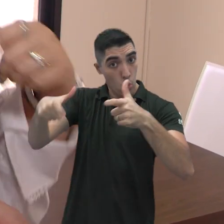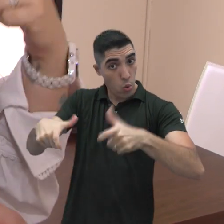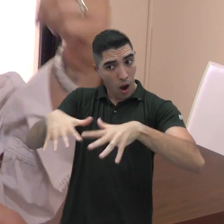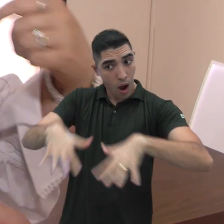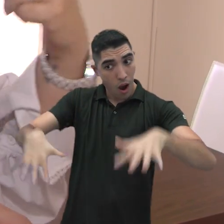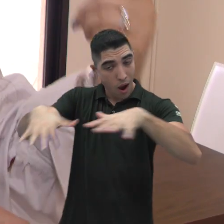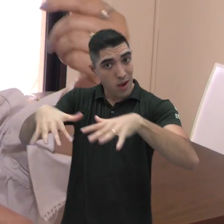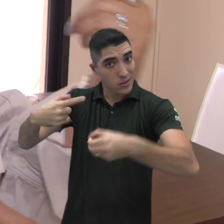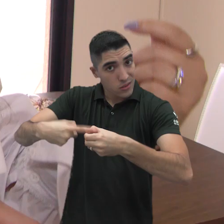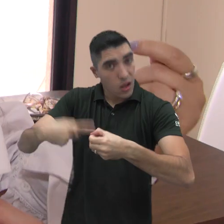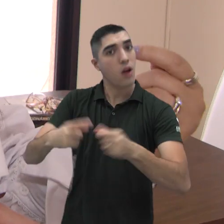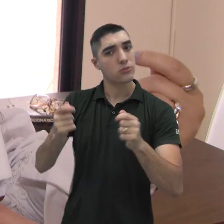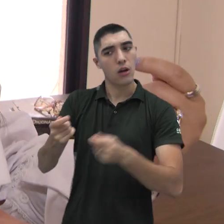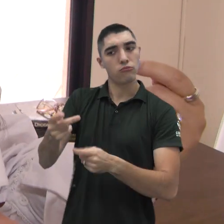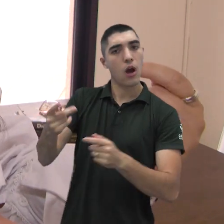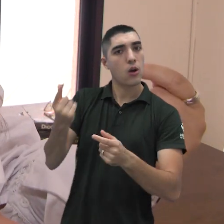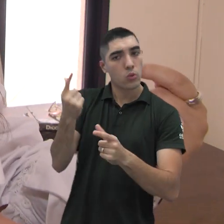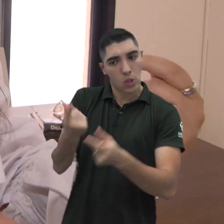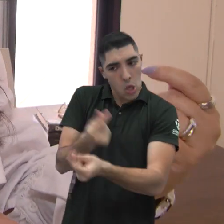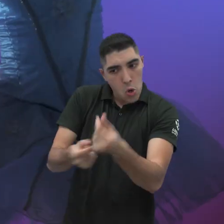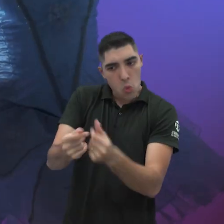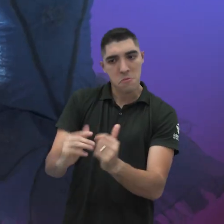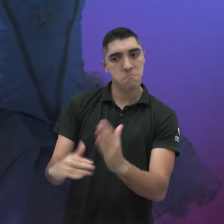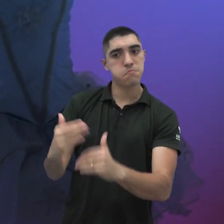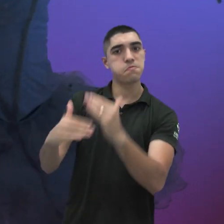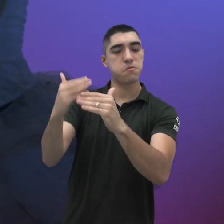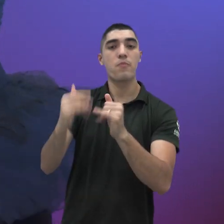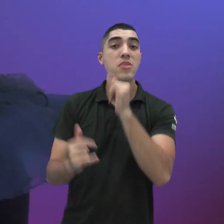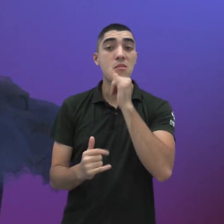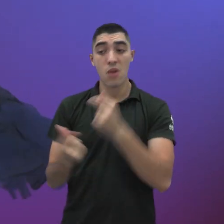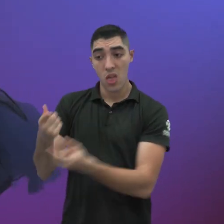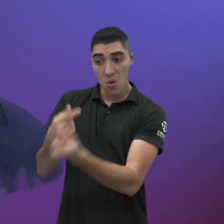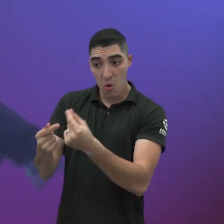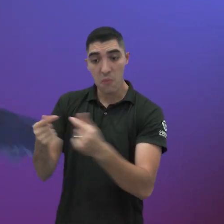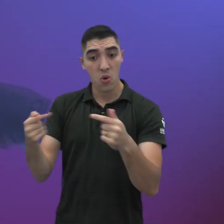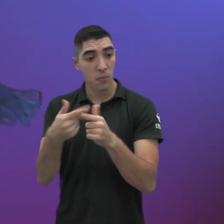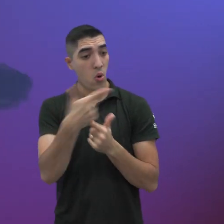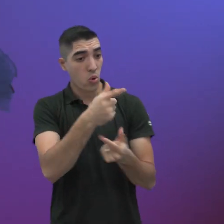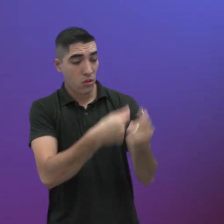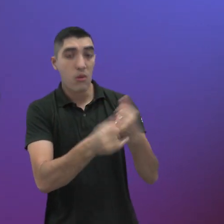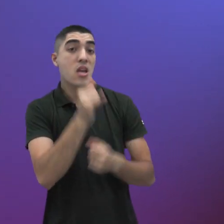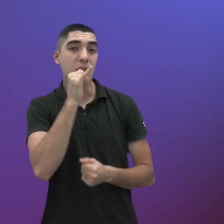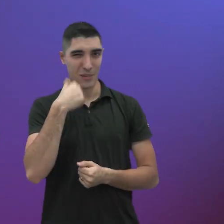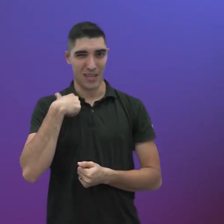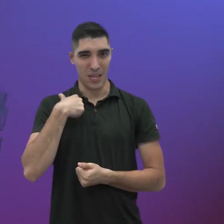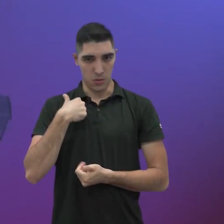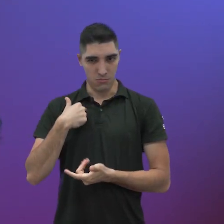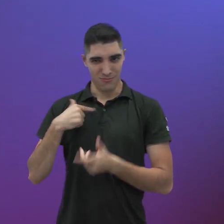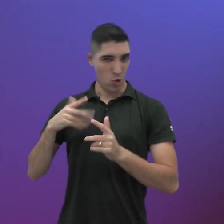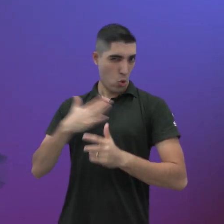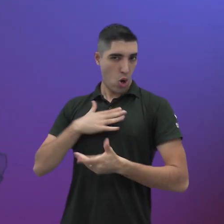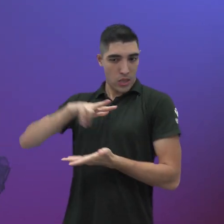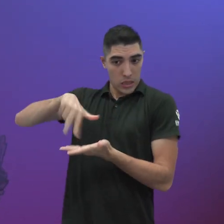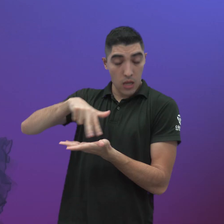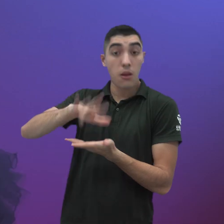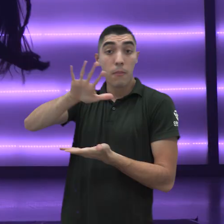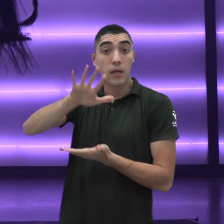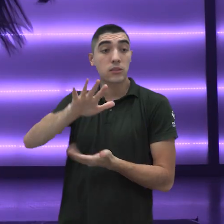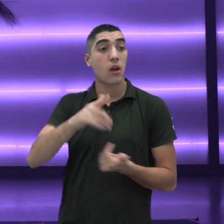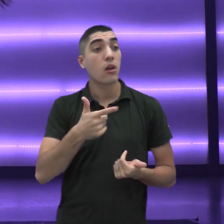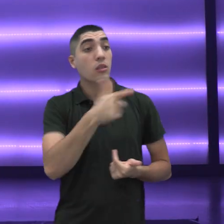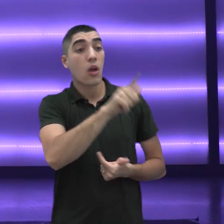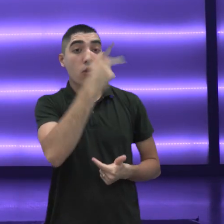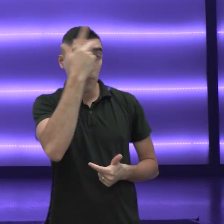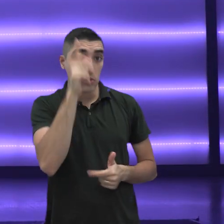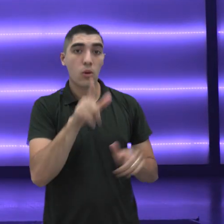cultura é costurada na outra, né? Eu vou falar de dança. mas eu preciso de alguém de cultura da